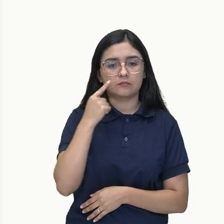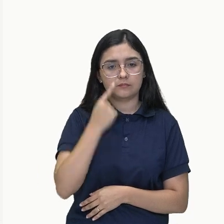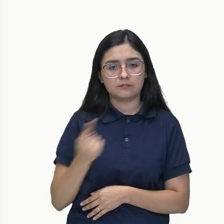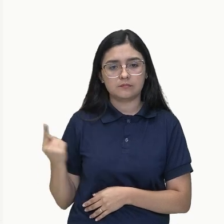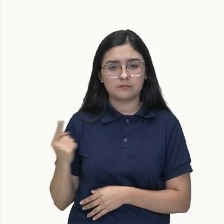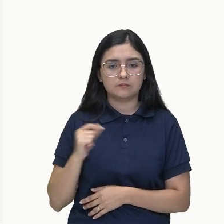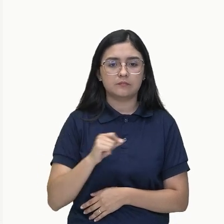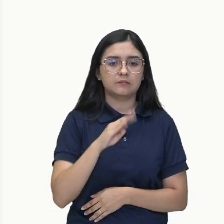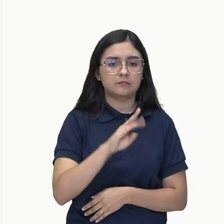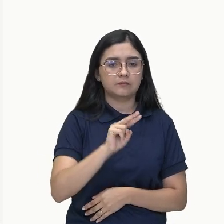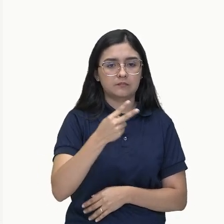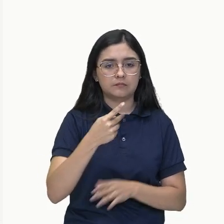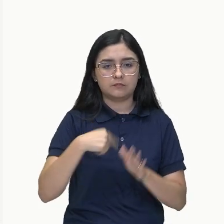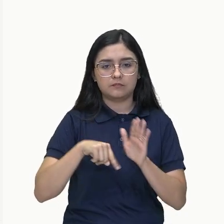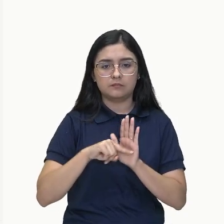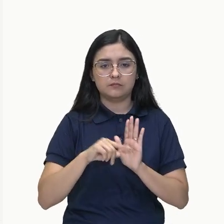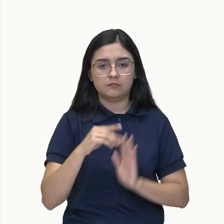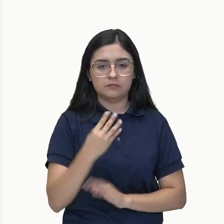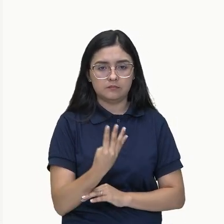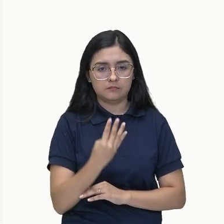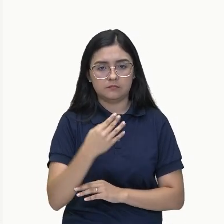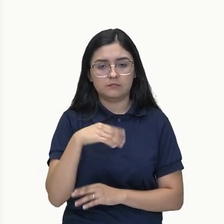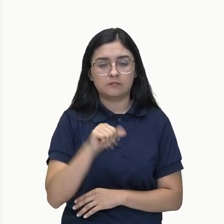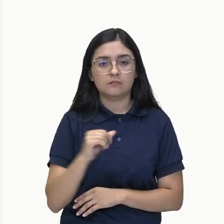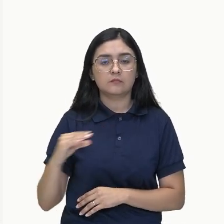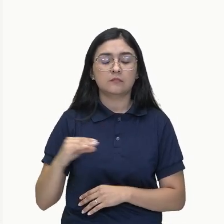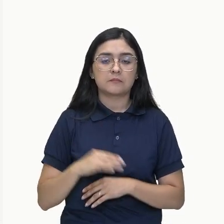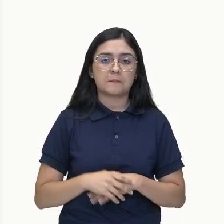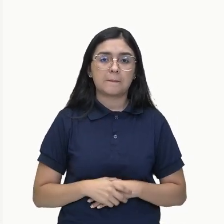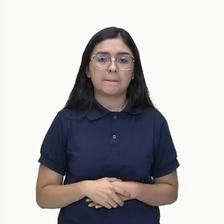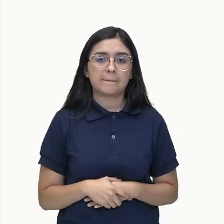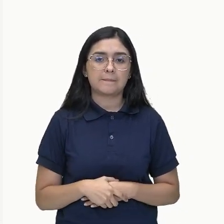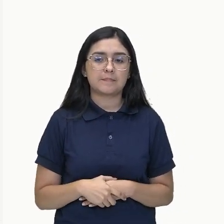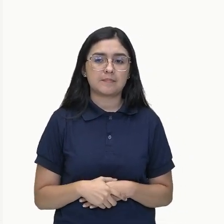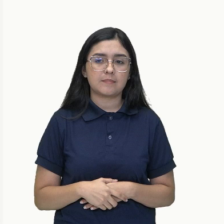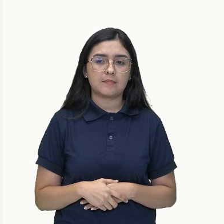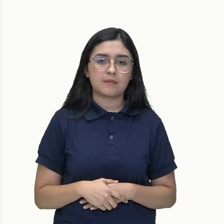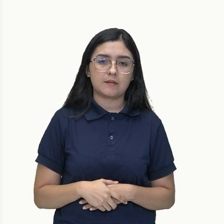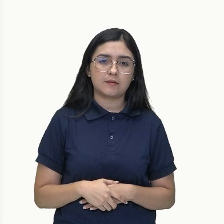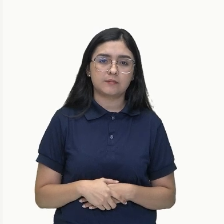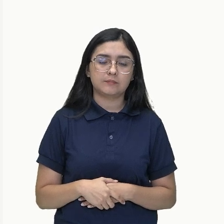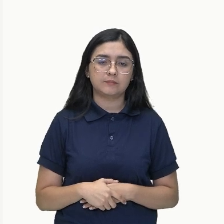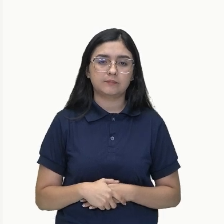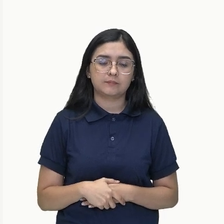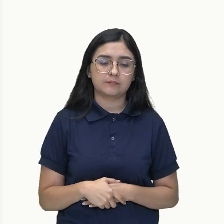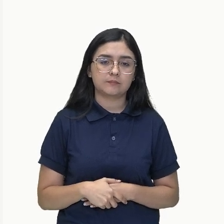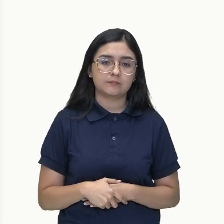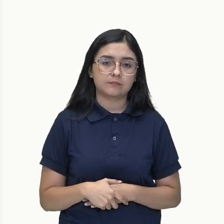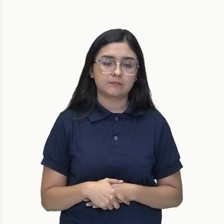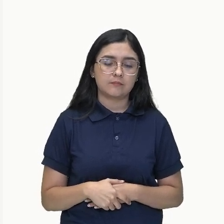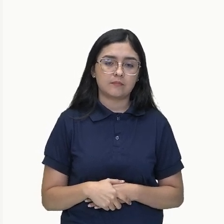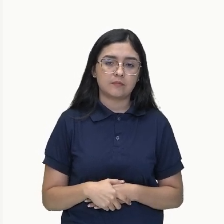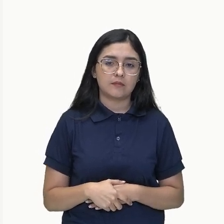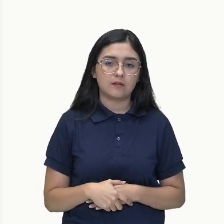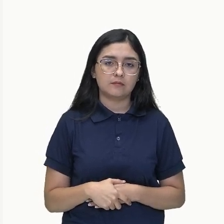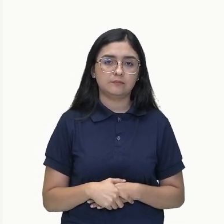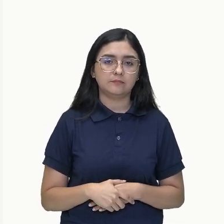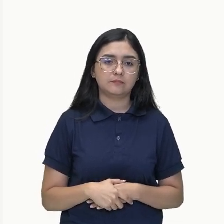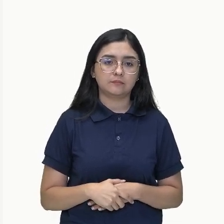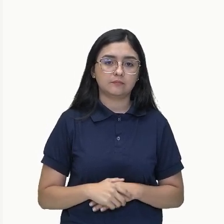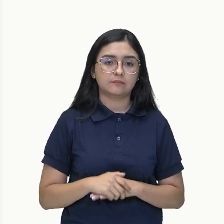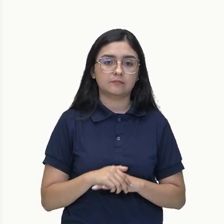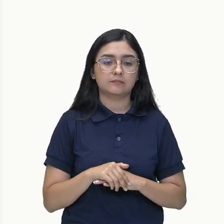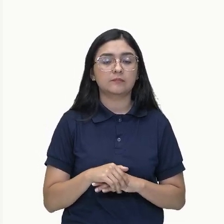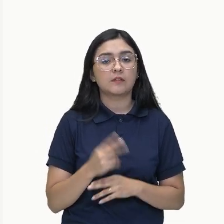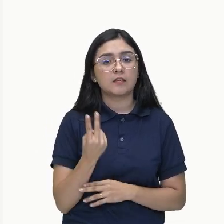esse caso aqui, né? b ao quadrado menos 4ac. Bom, então, essas são as